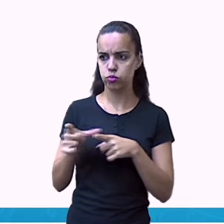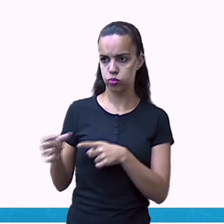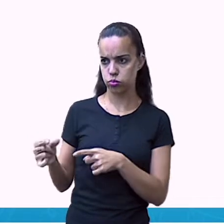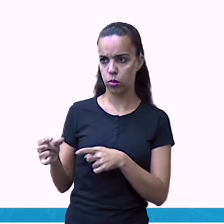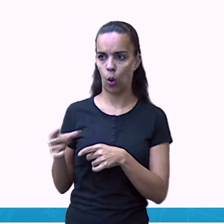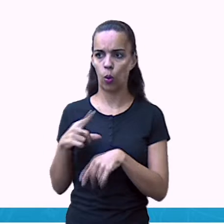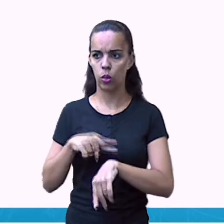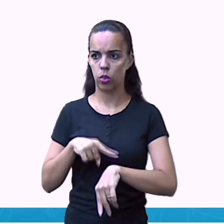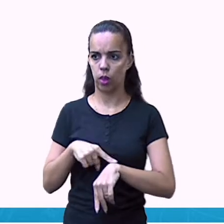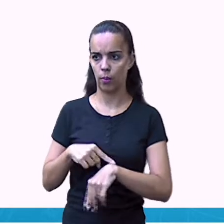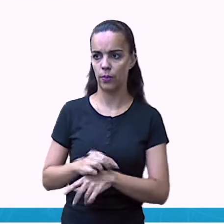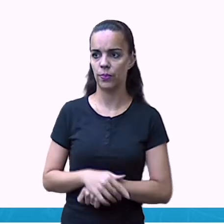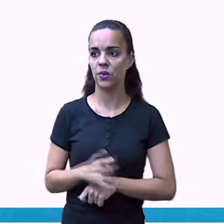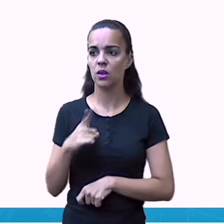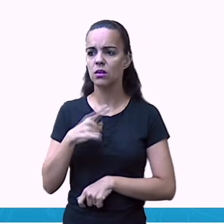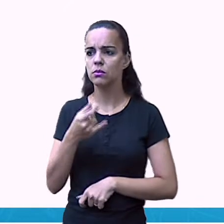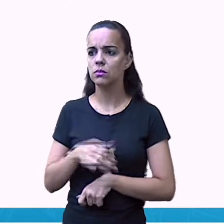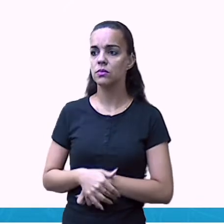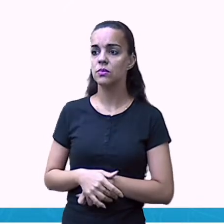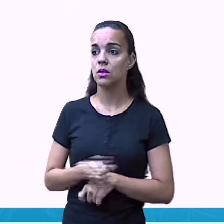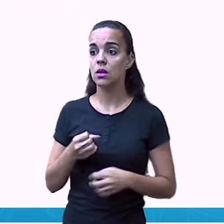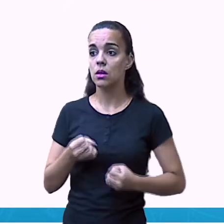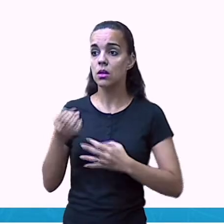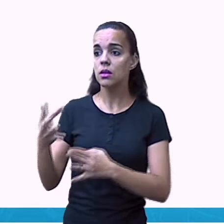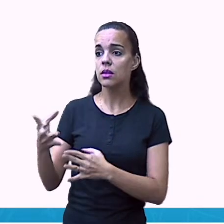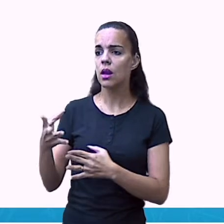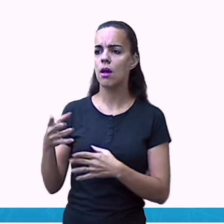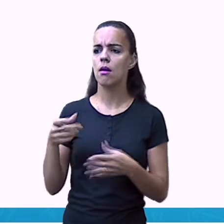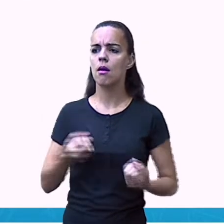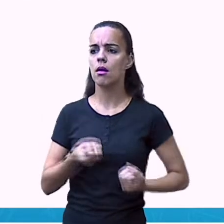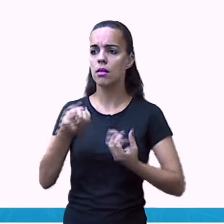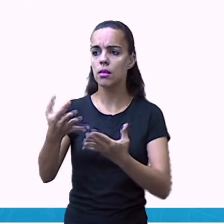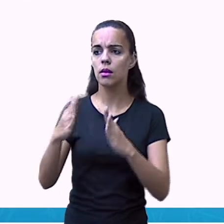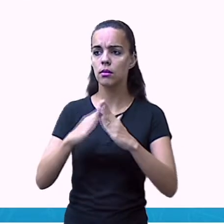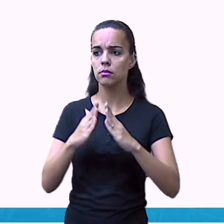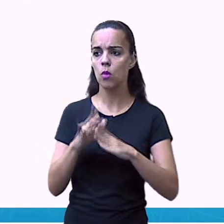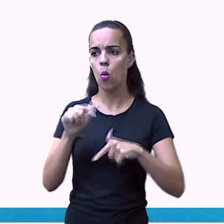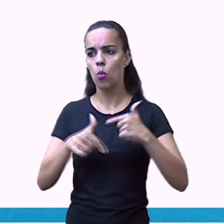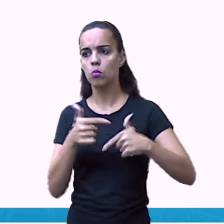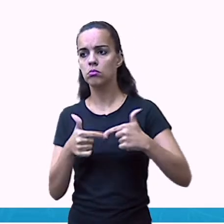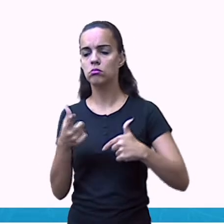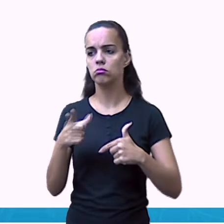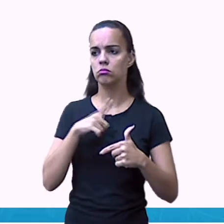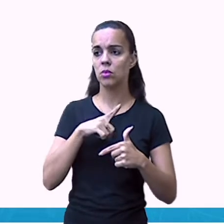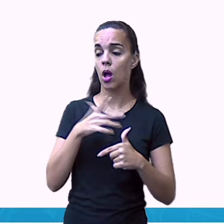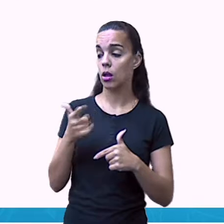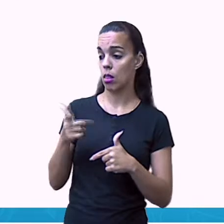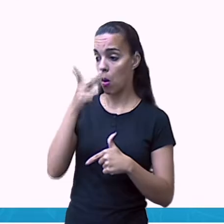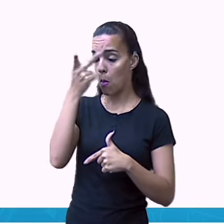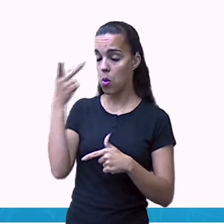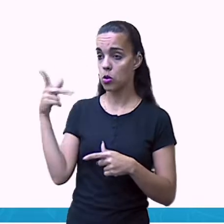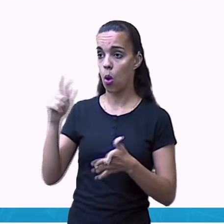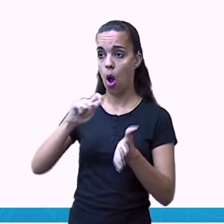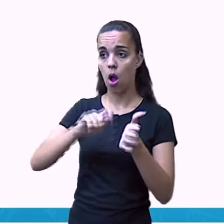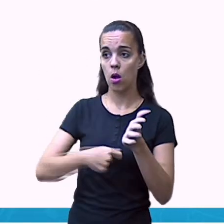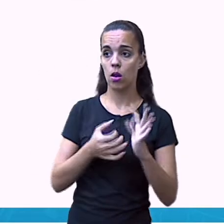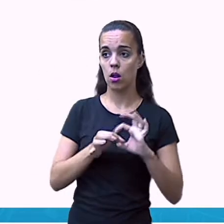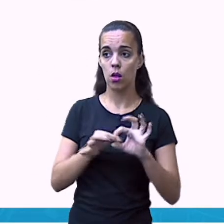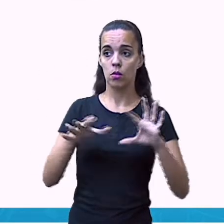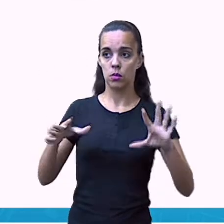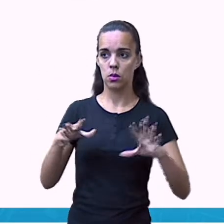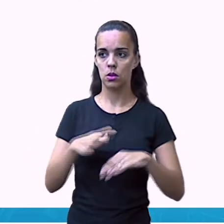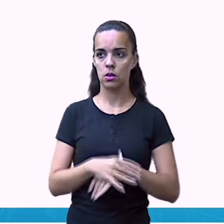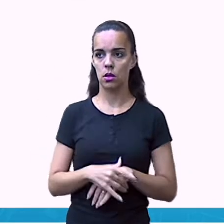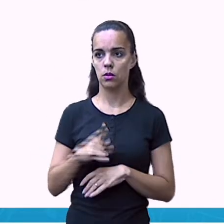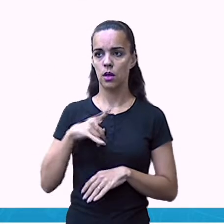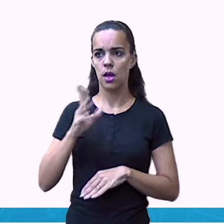fim, enviar ou entregar produtos ou serviço sem autorização do consumidor, que é muito parecido